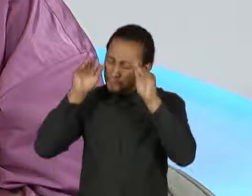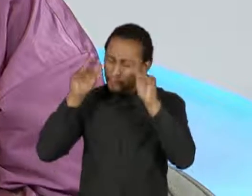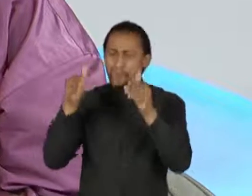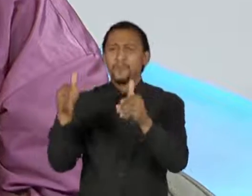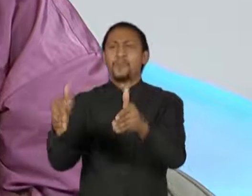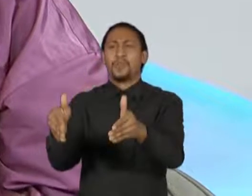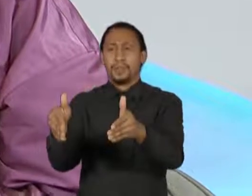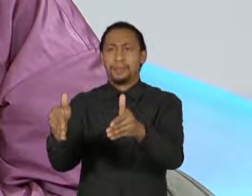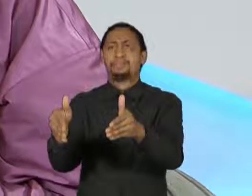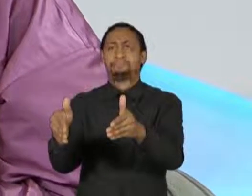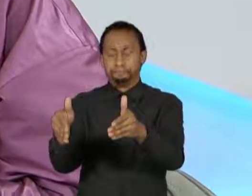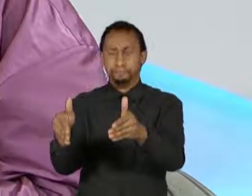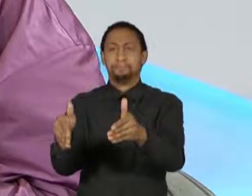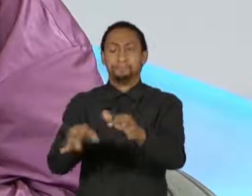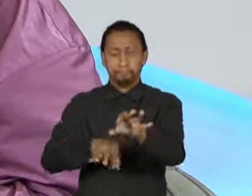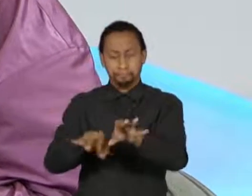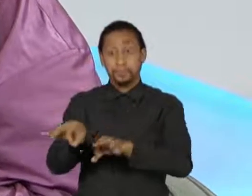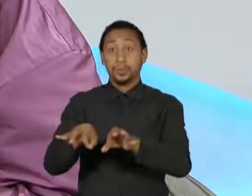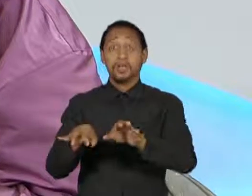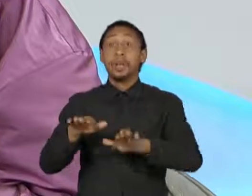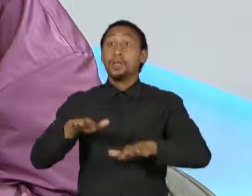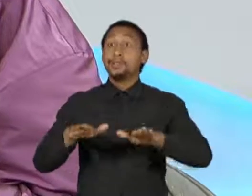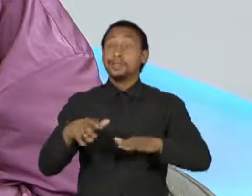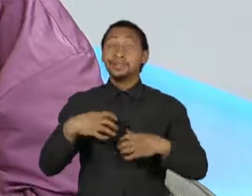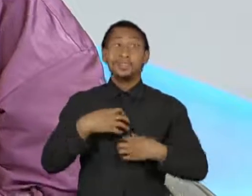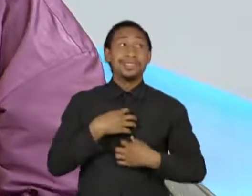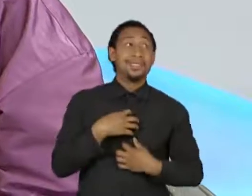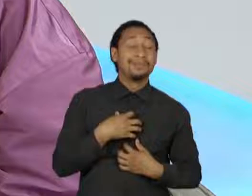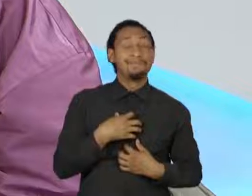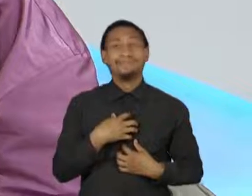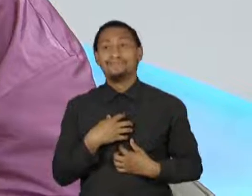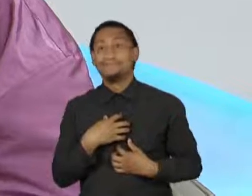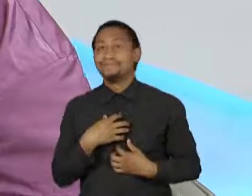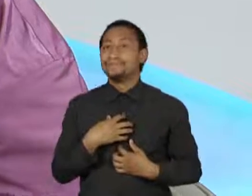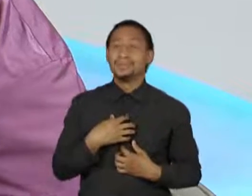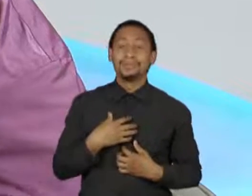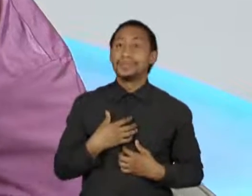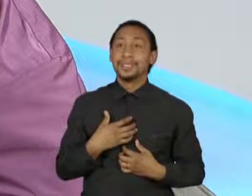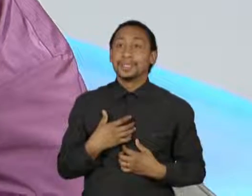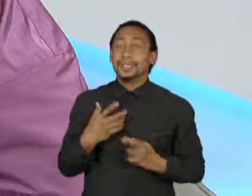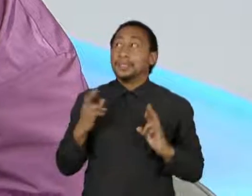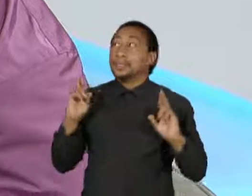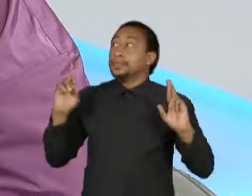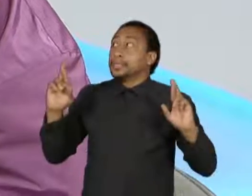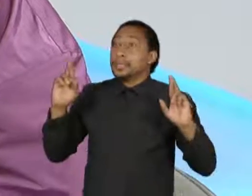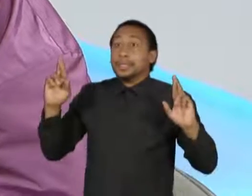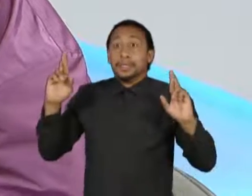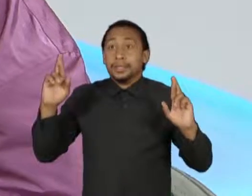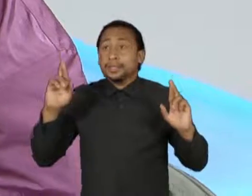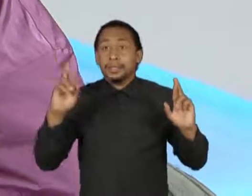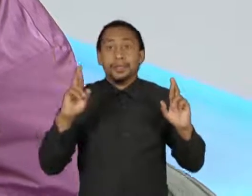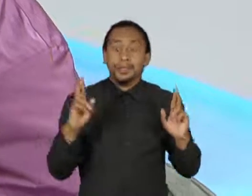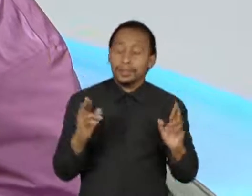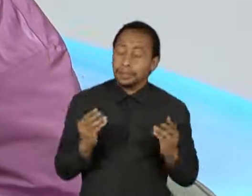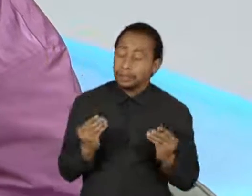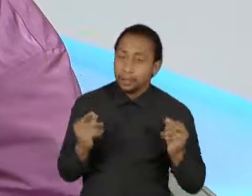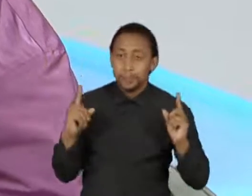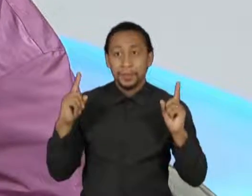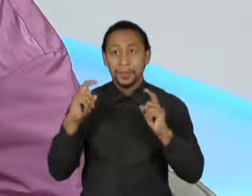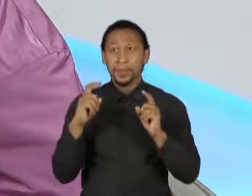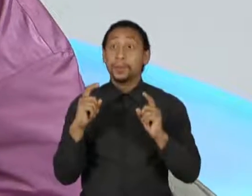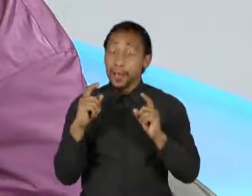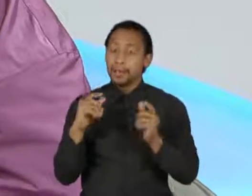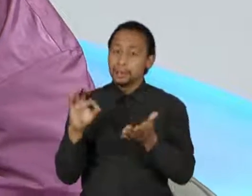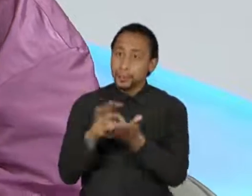apegar naquilo, porque parecia que no momento era a única esperança que eu tinha. E aí veio a